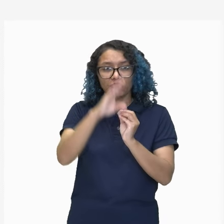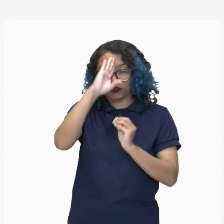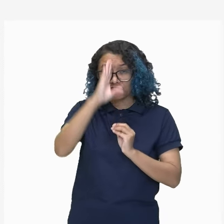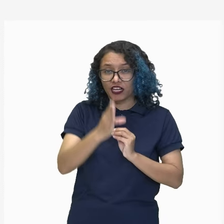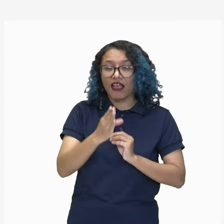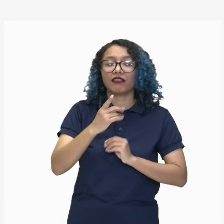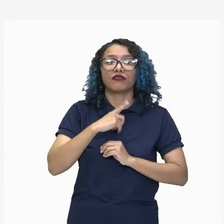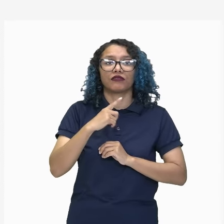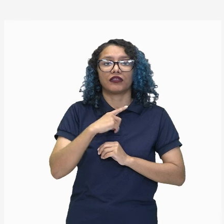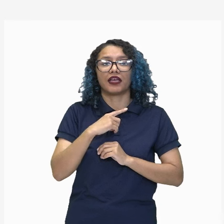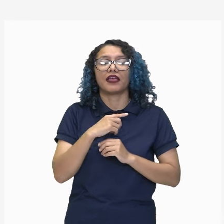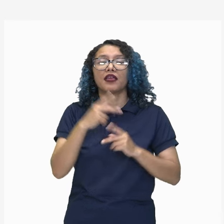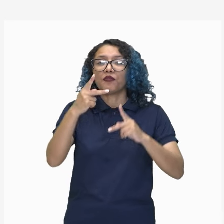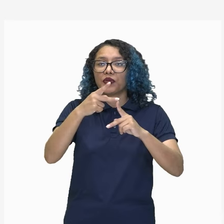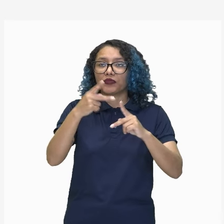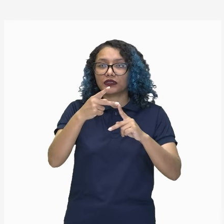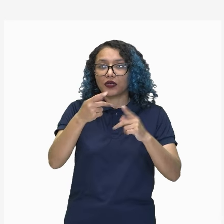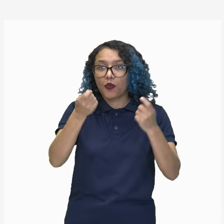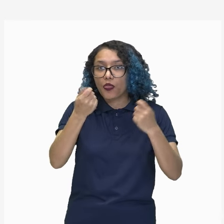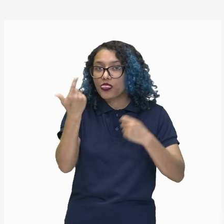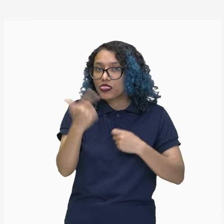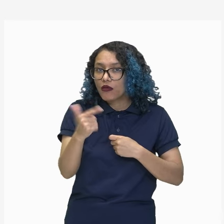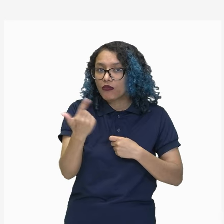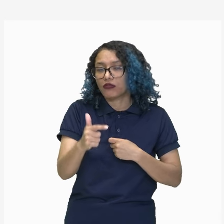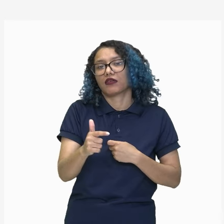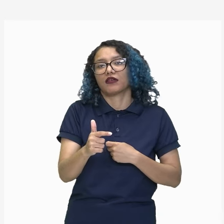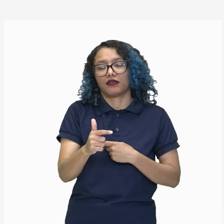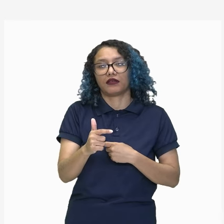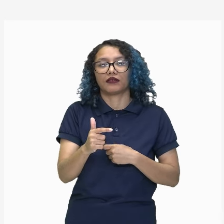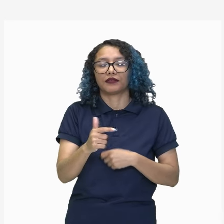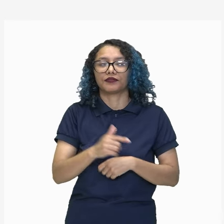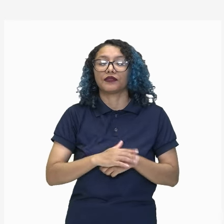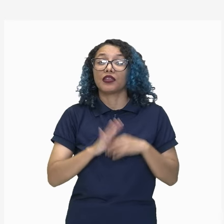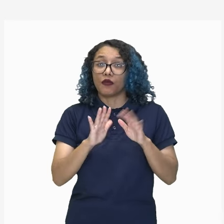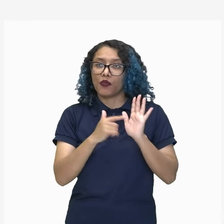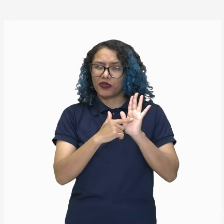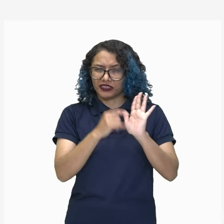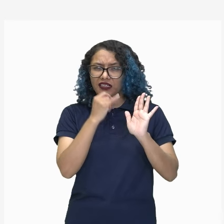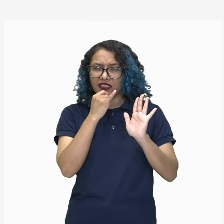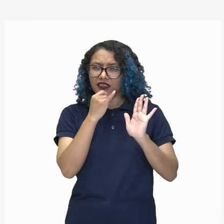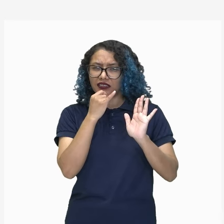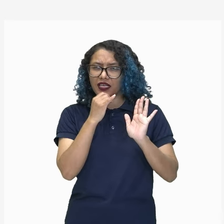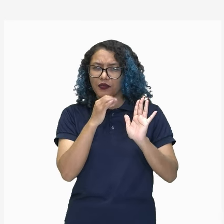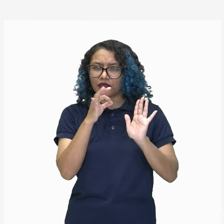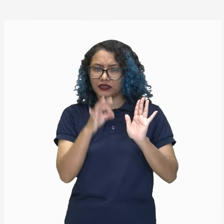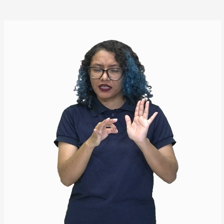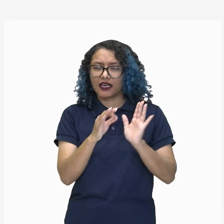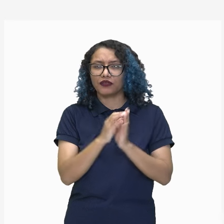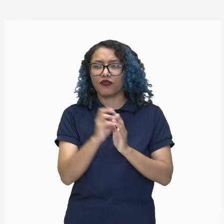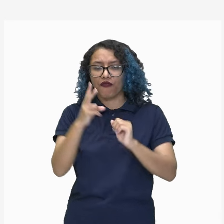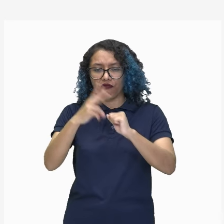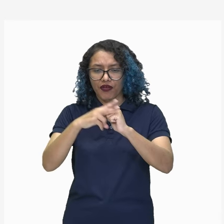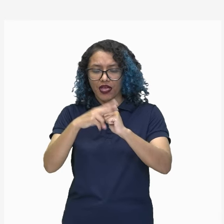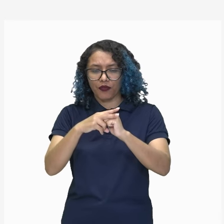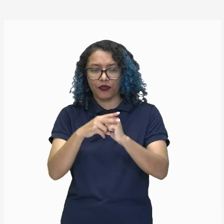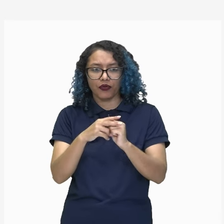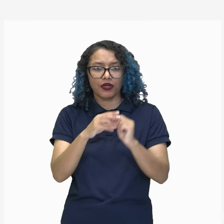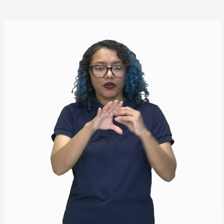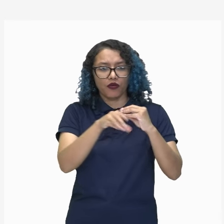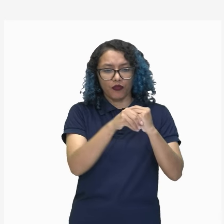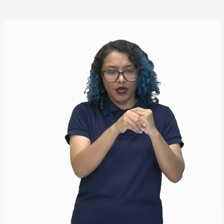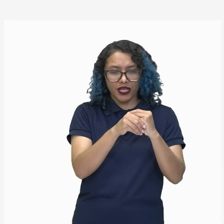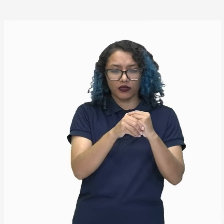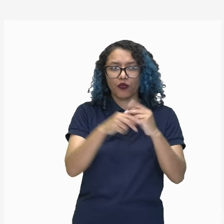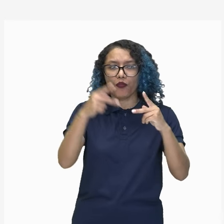o auxílio da preposição, né? Então, a gente acabou de ver o exemplo. Entre o verbo e o seu complemento, não tem